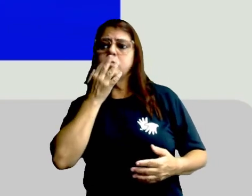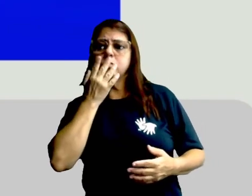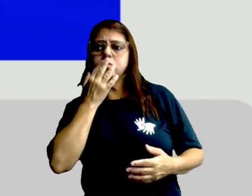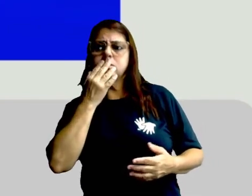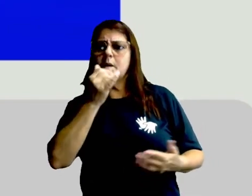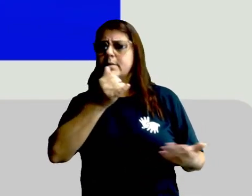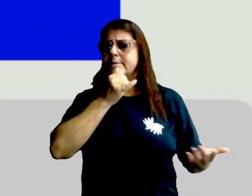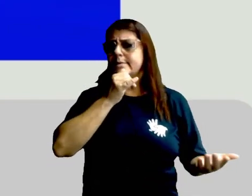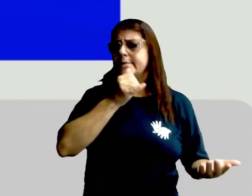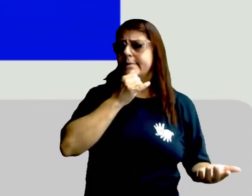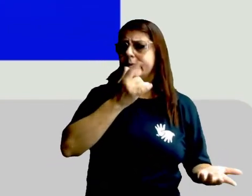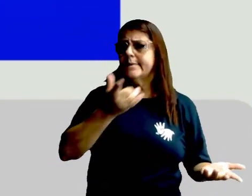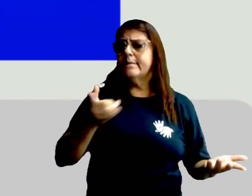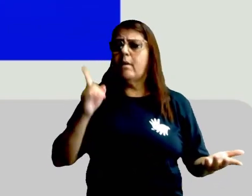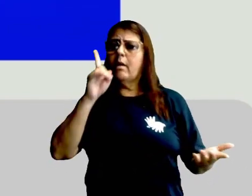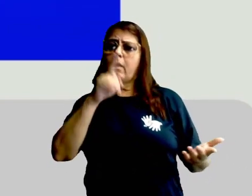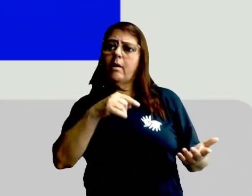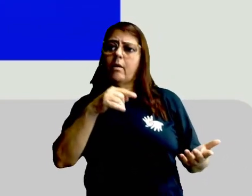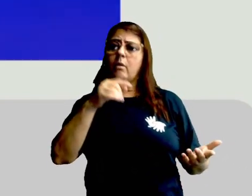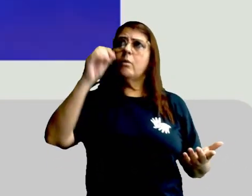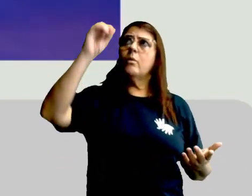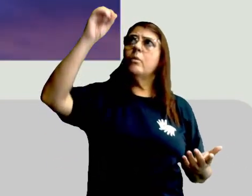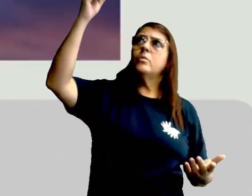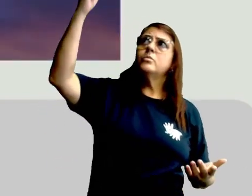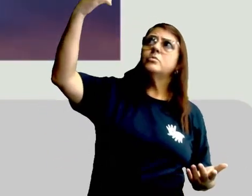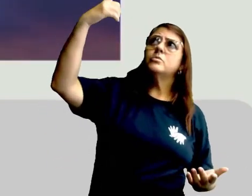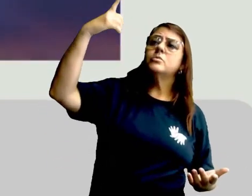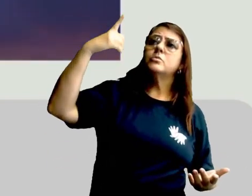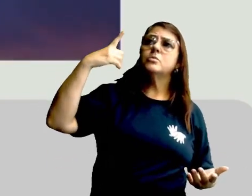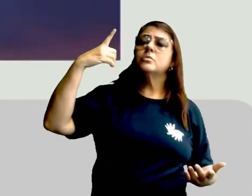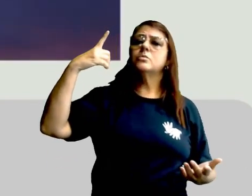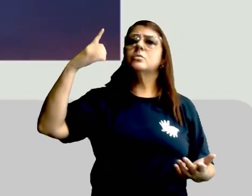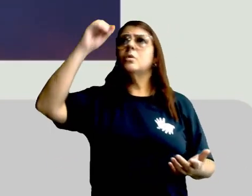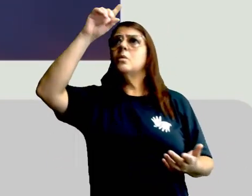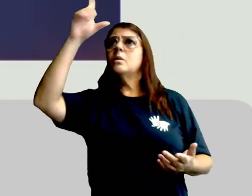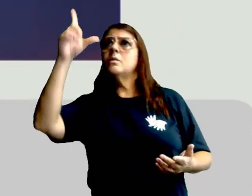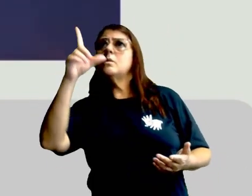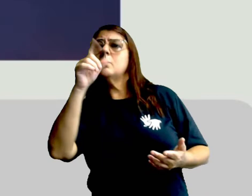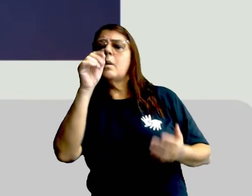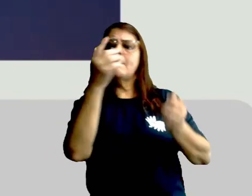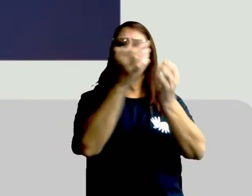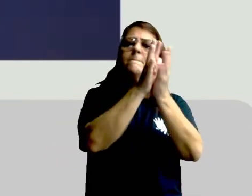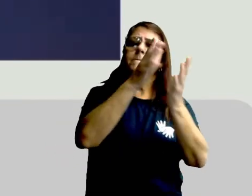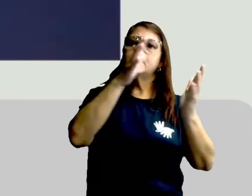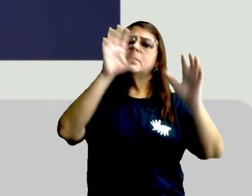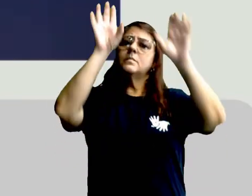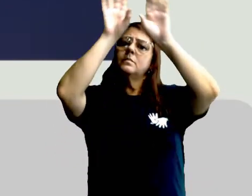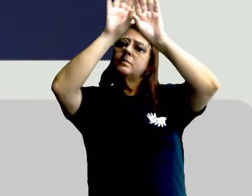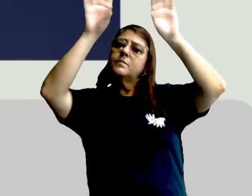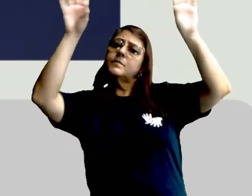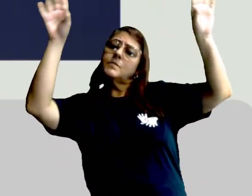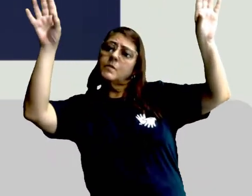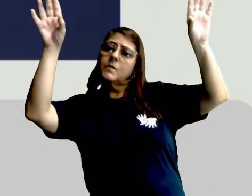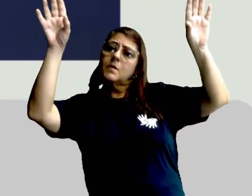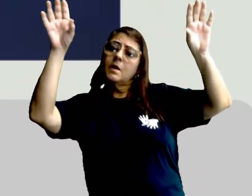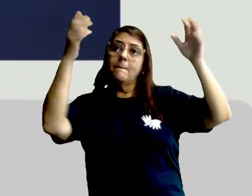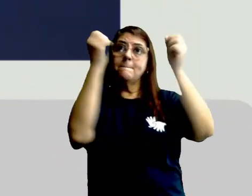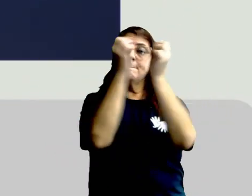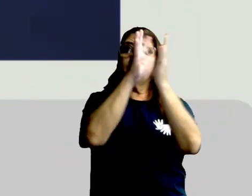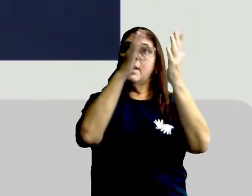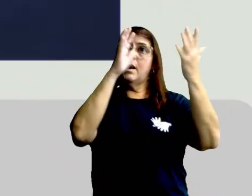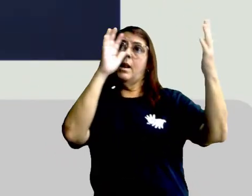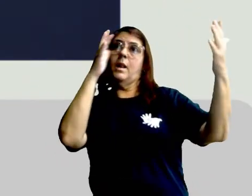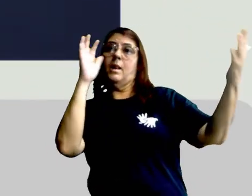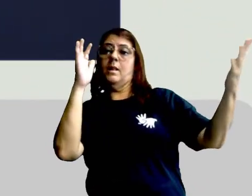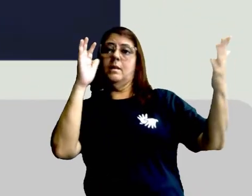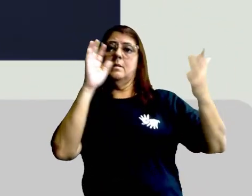que podemos dar de astro iluminado é o nosso satélite natural, a nossa Lua. Ela brilha no céu, sendo o objeto mais brilhante